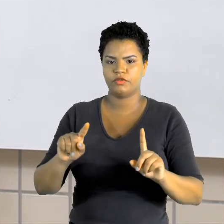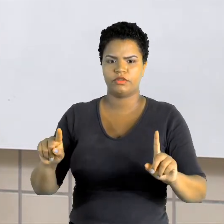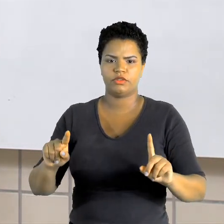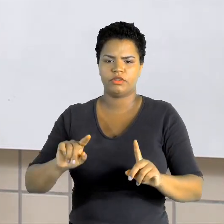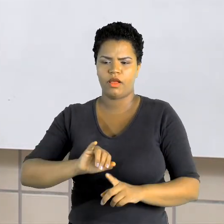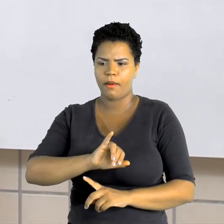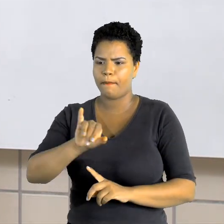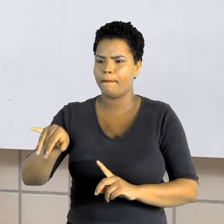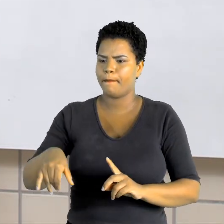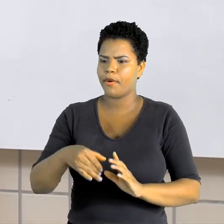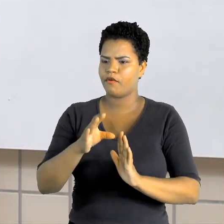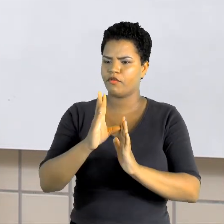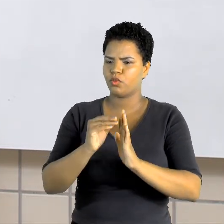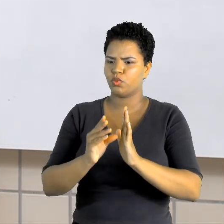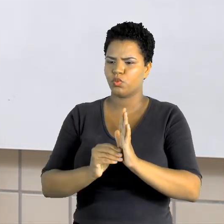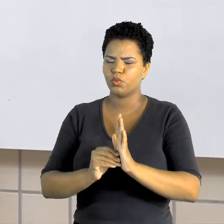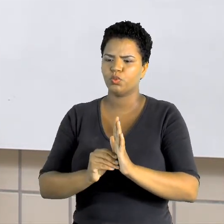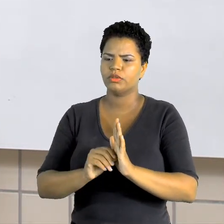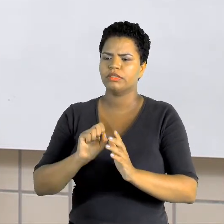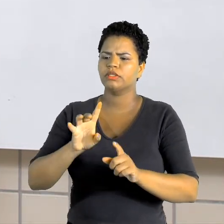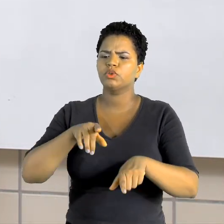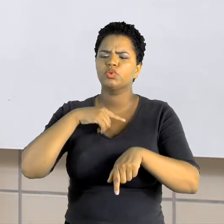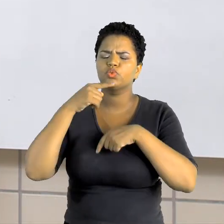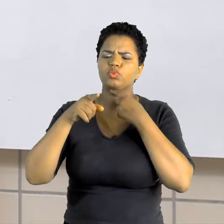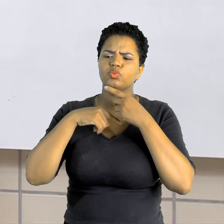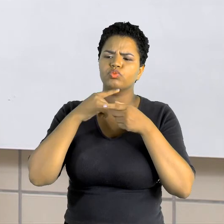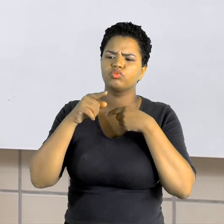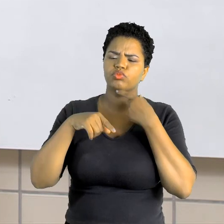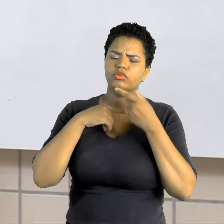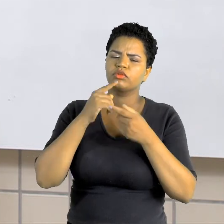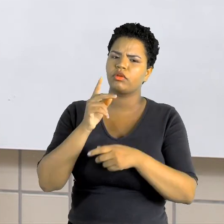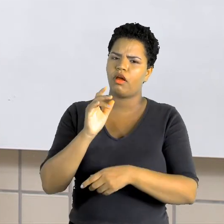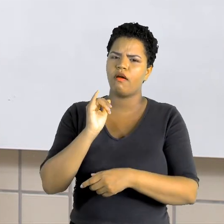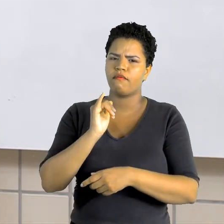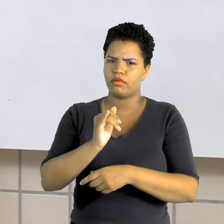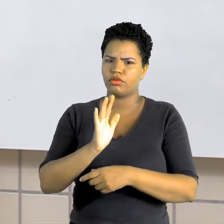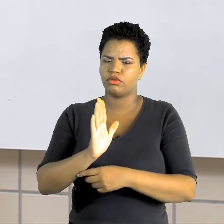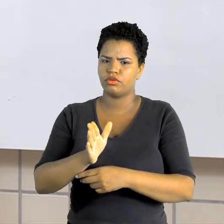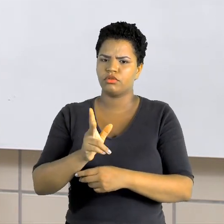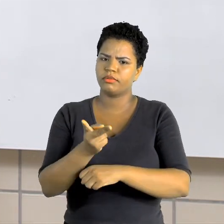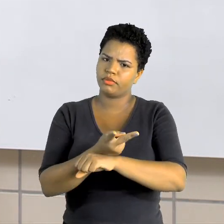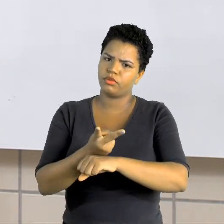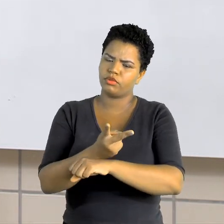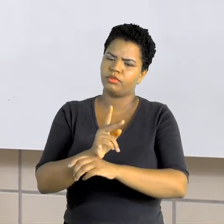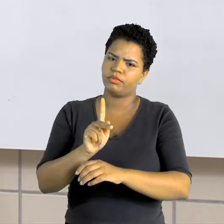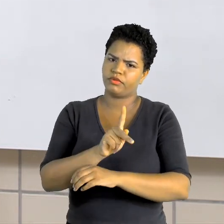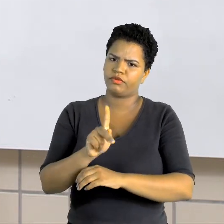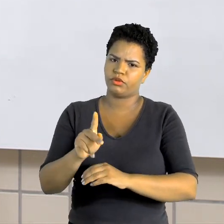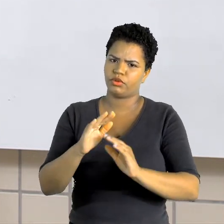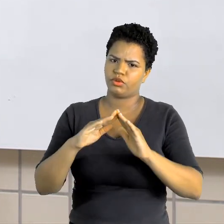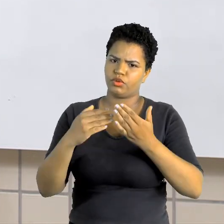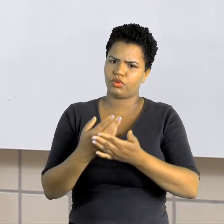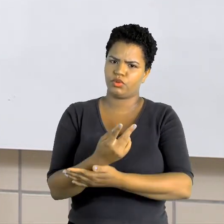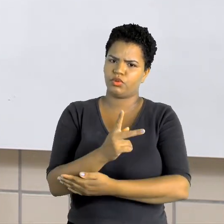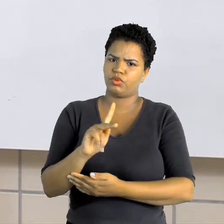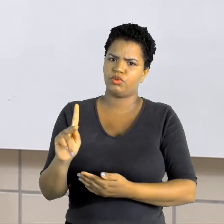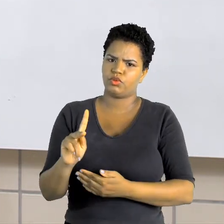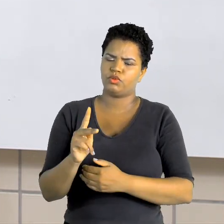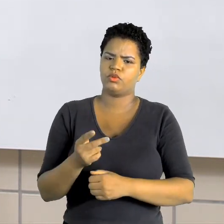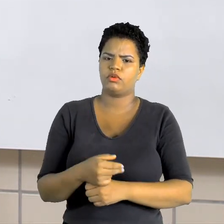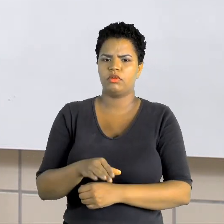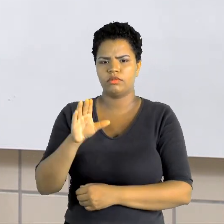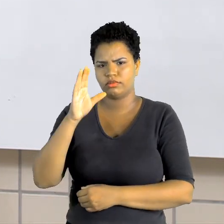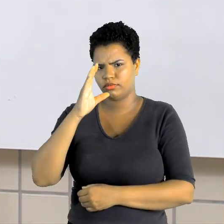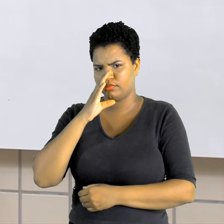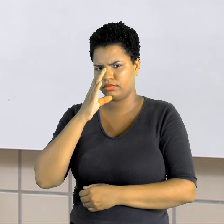proveito desse conteúdo. Se tiver dúvida, como eu já falei, procure o professor da sua unidade, busquem assistir às aulas,